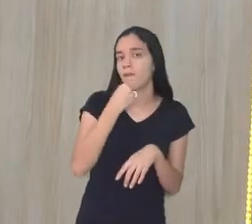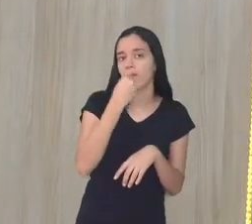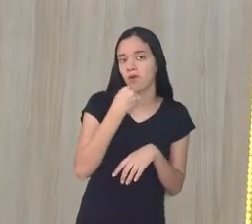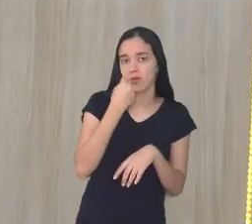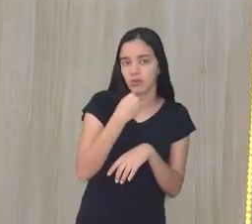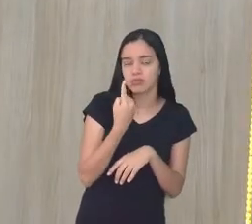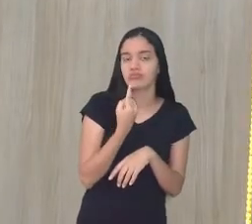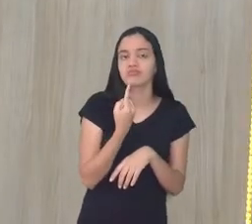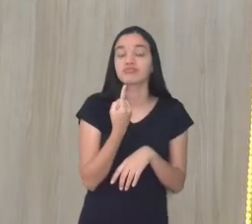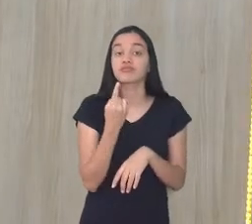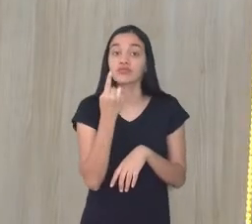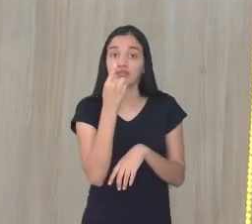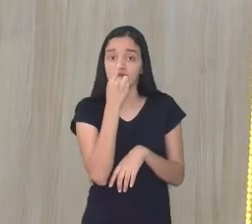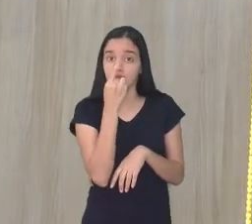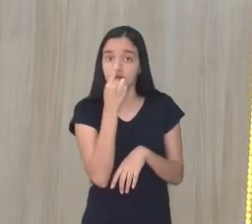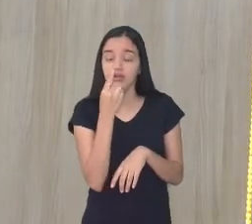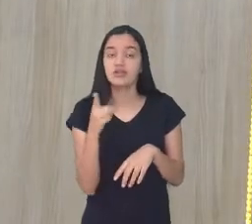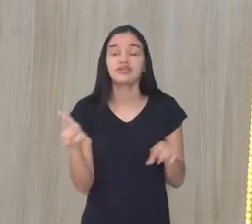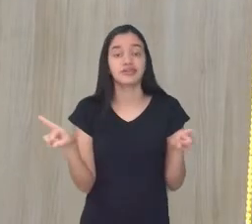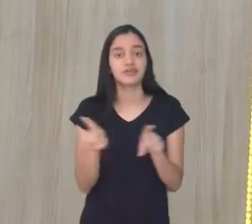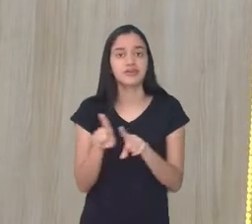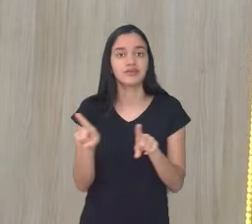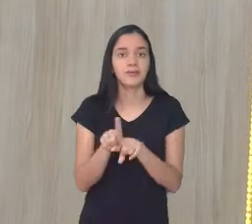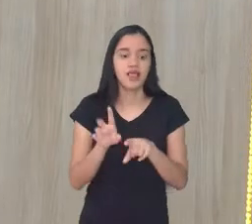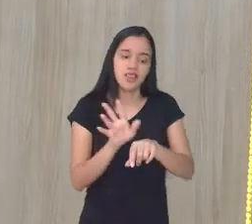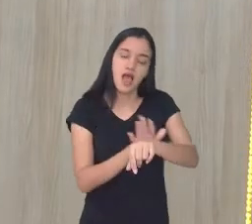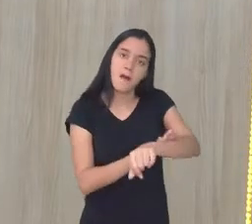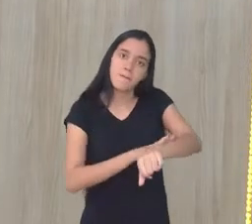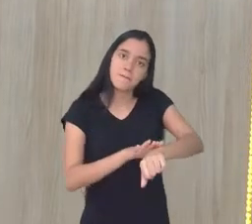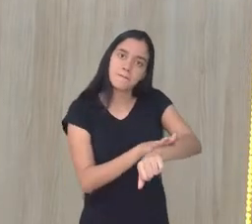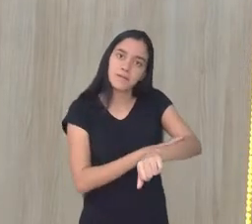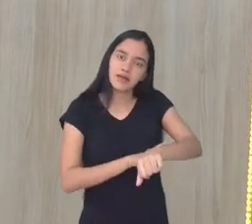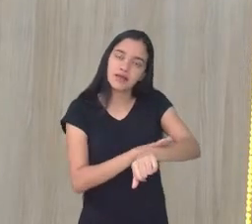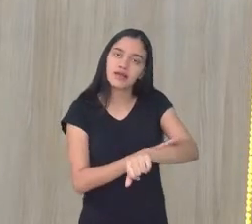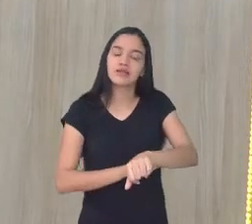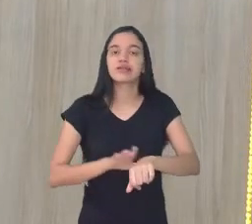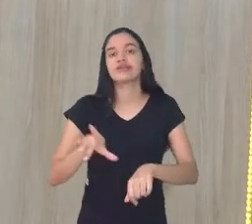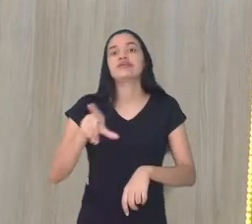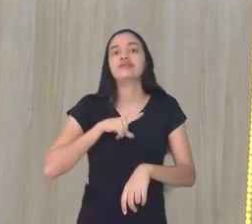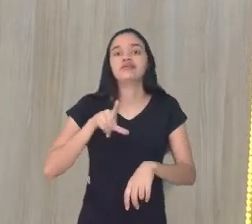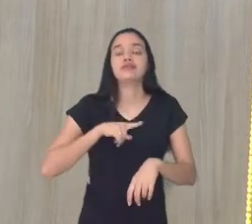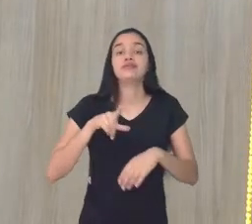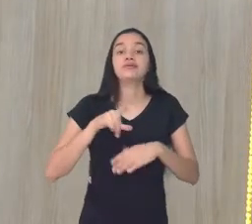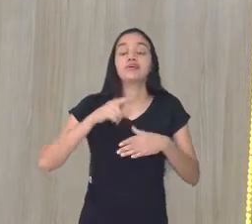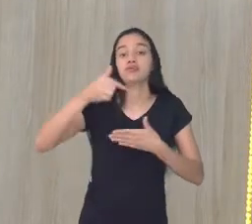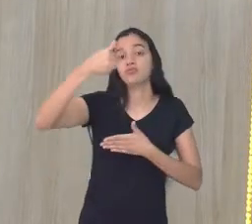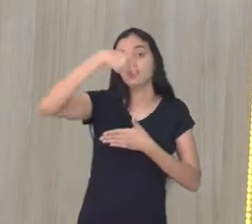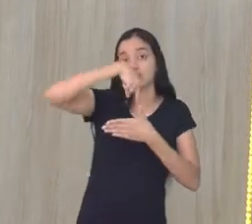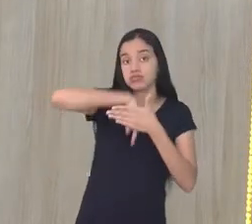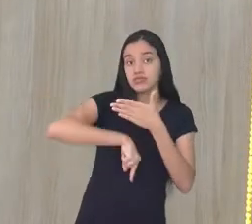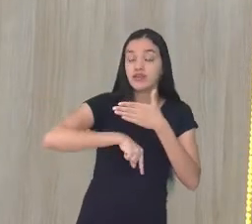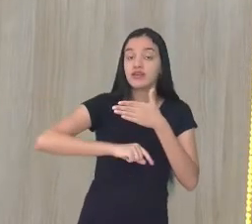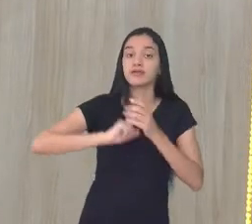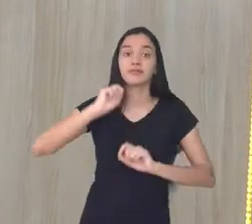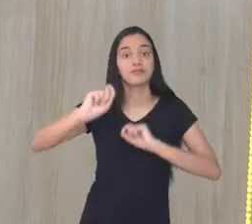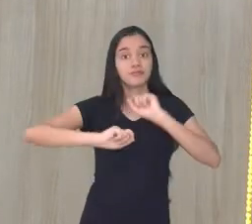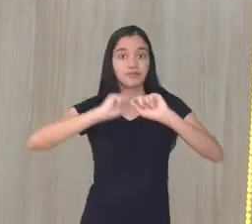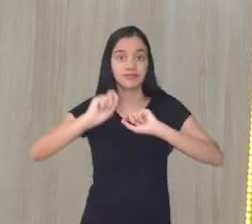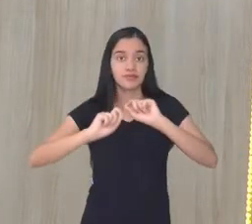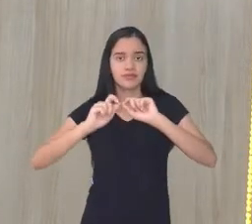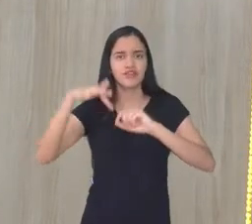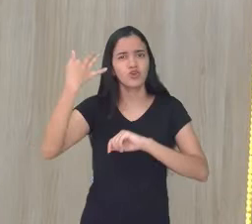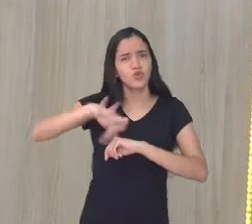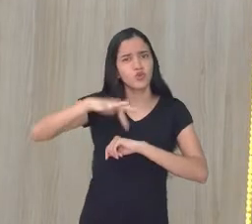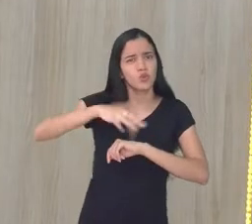questão do nariz, a questão da pele, a gente também tem lá na parte interna a questão de terminações de